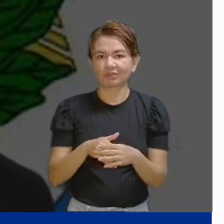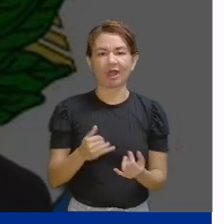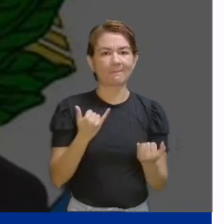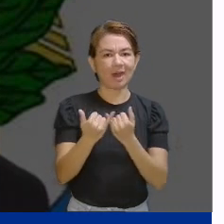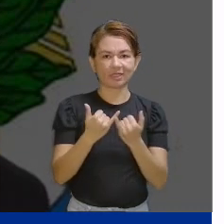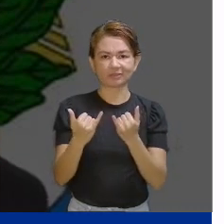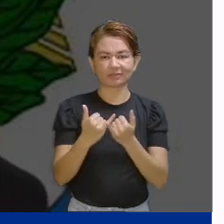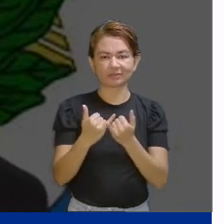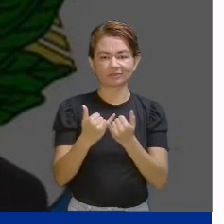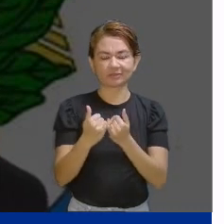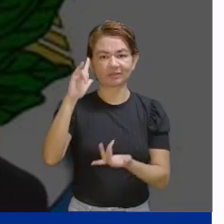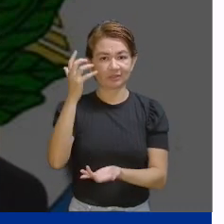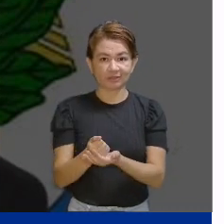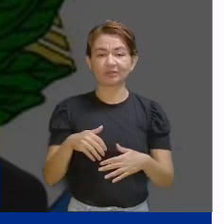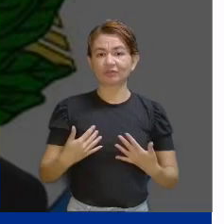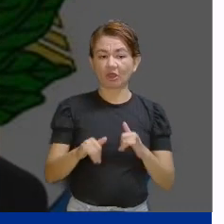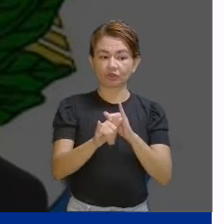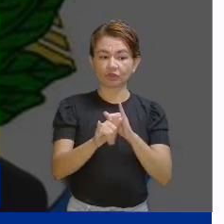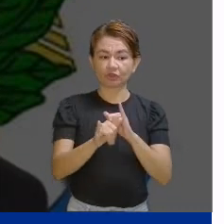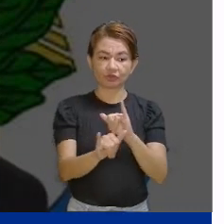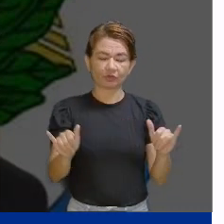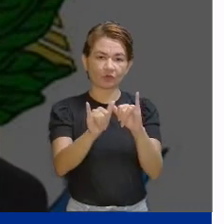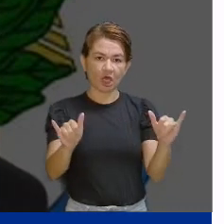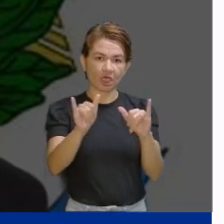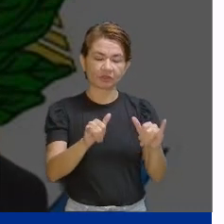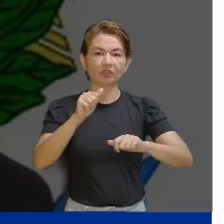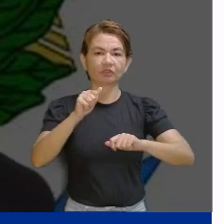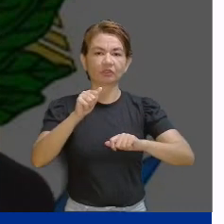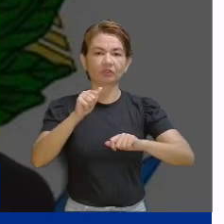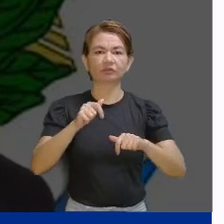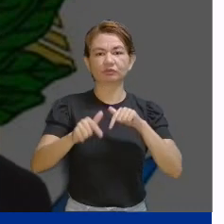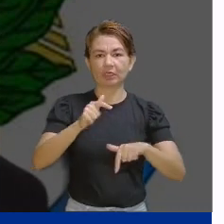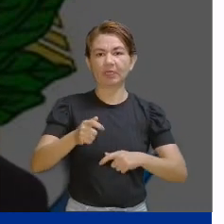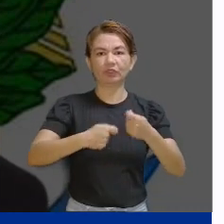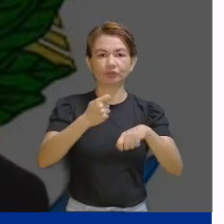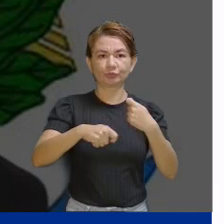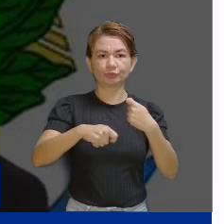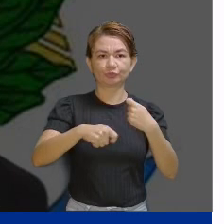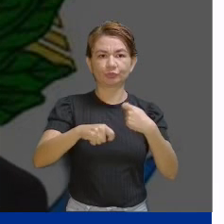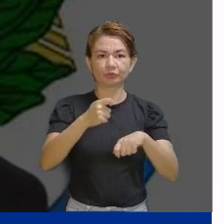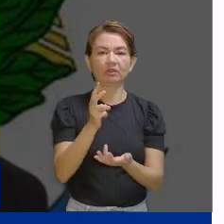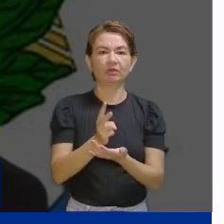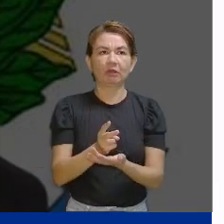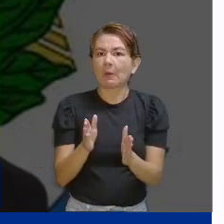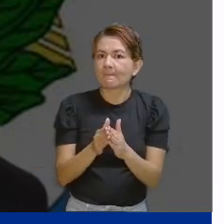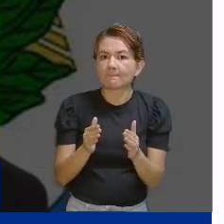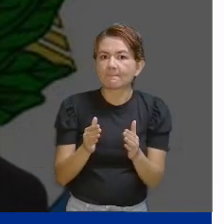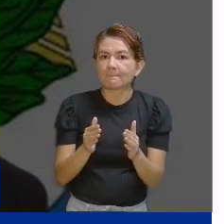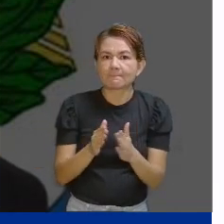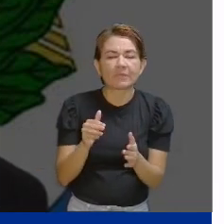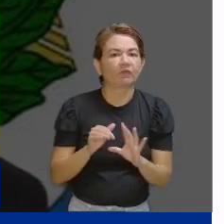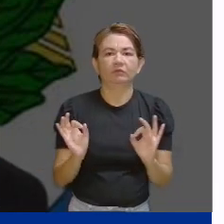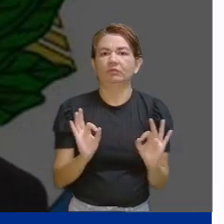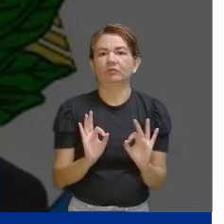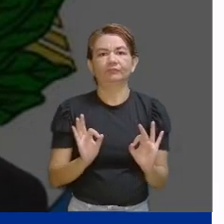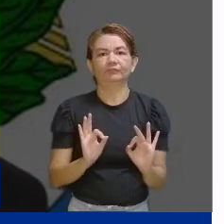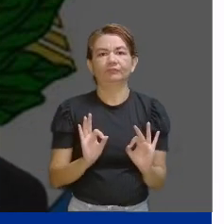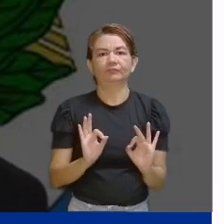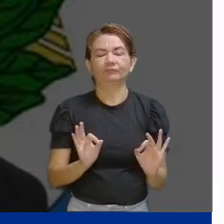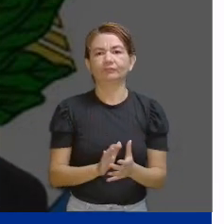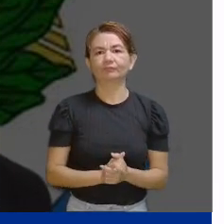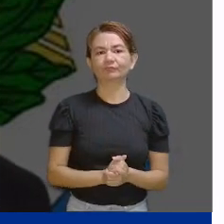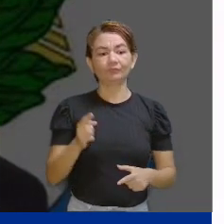semelhantes, decidiu que a simples divulgação de atos administrativos sem pedido de voto não configura a